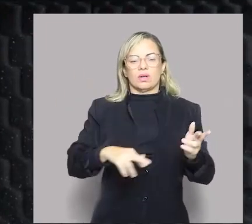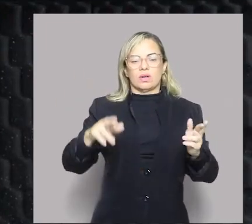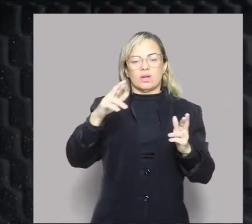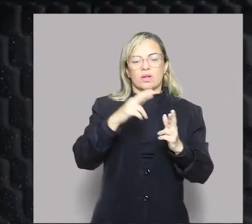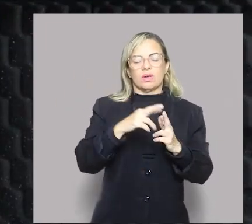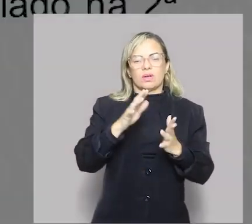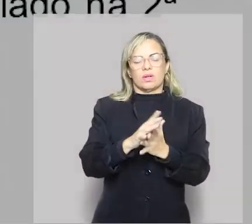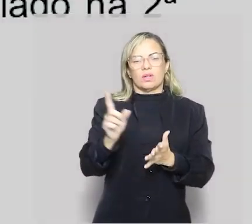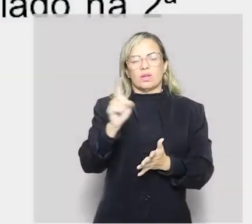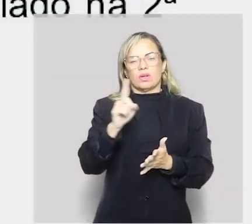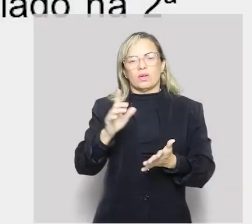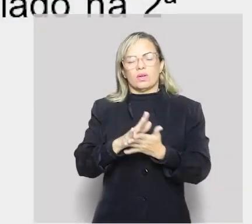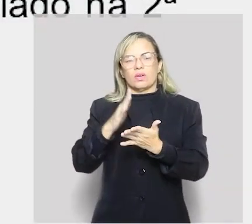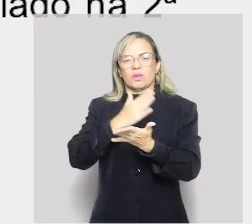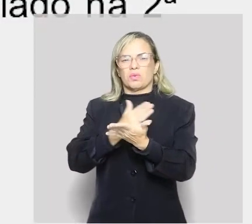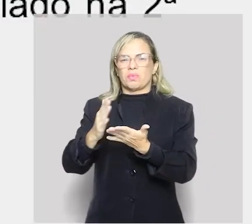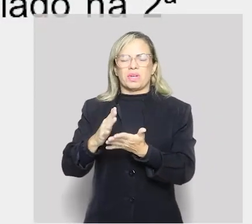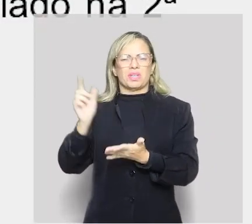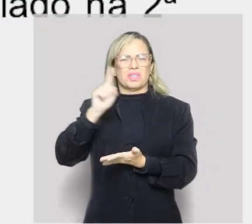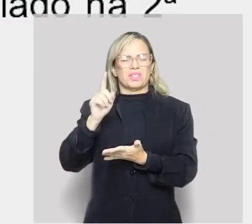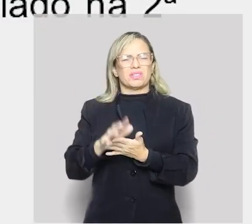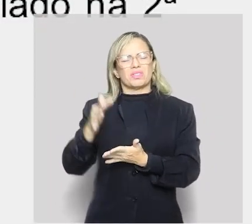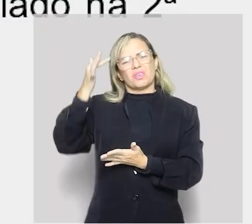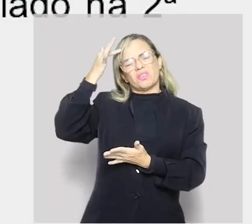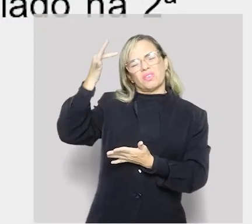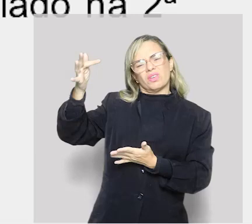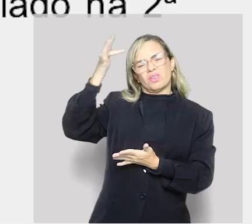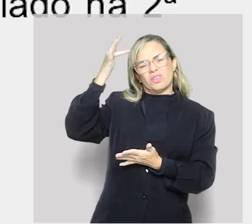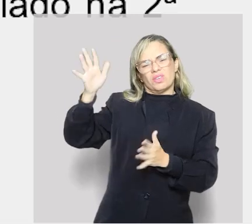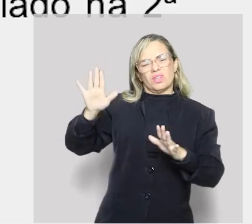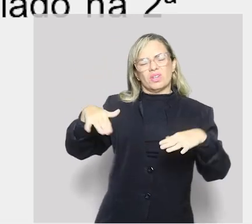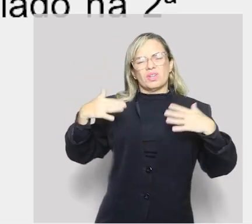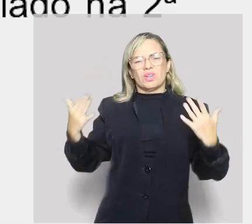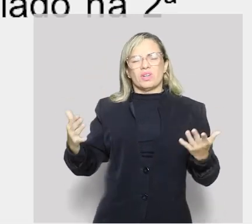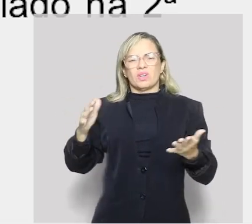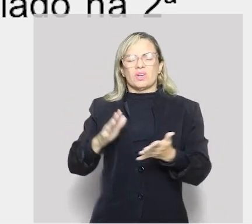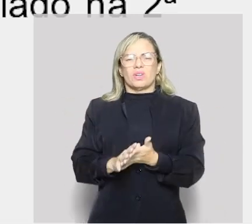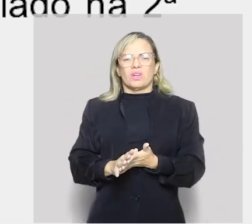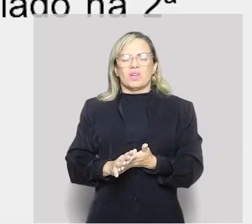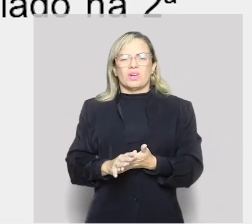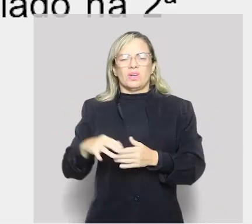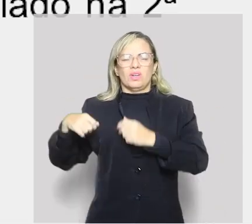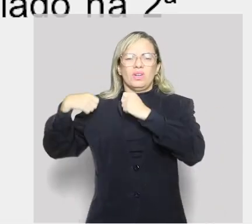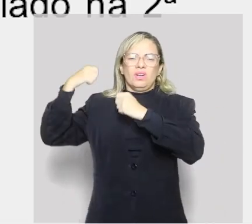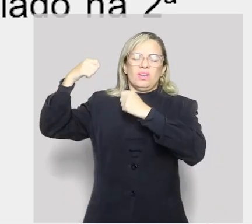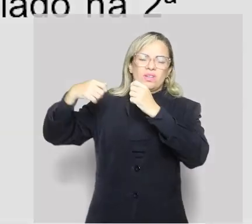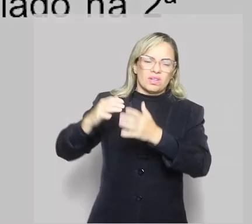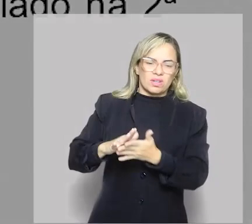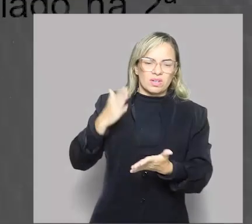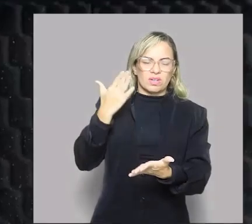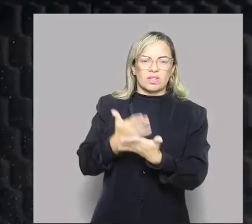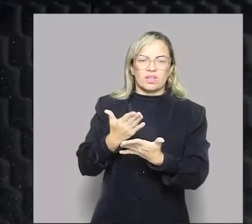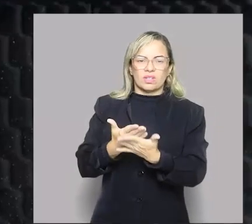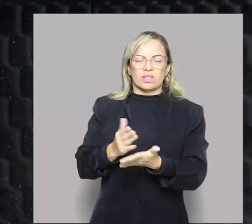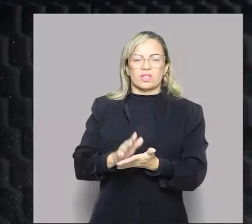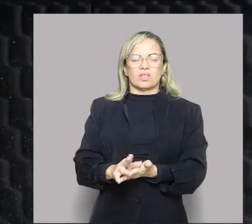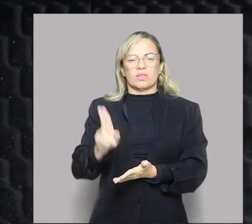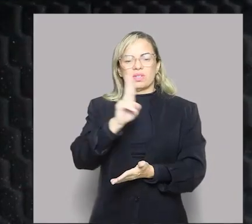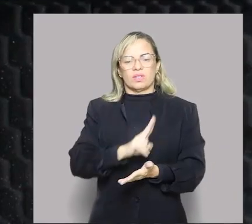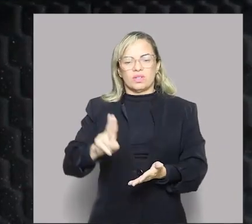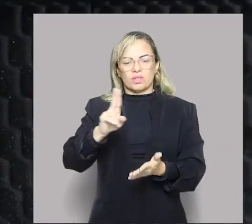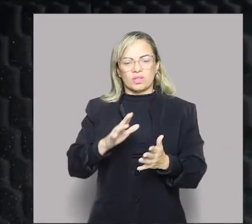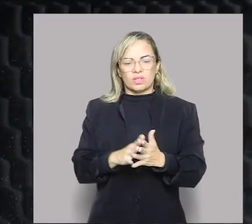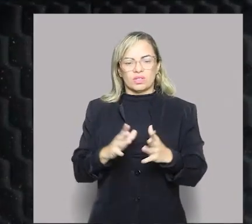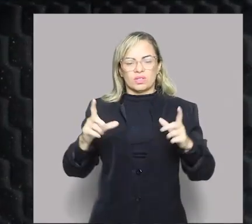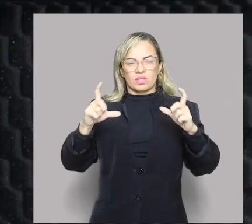a sua redação com um filósofo, né? Por quê? Porque o filósofo e o antropólogo você deixa para usar lá no desenvolvimento. Então, lá na